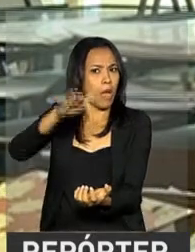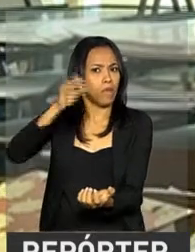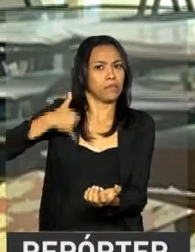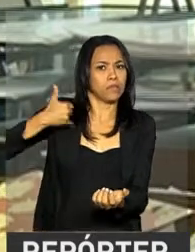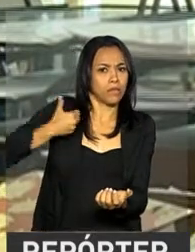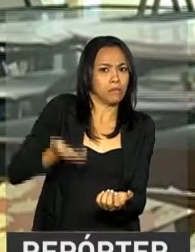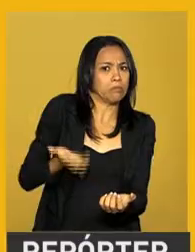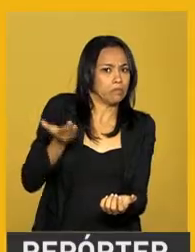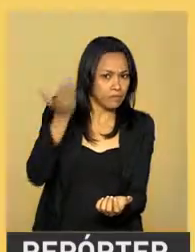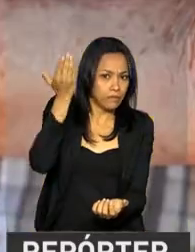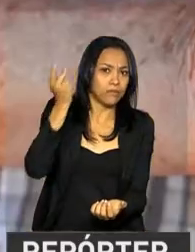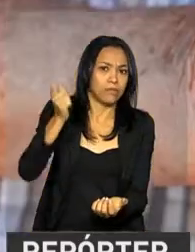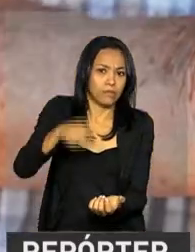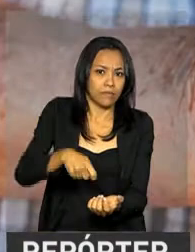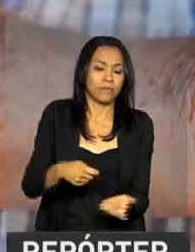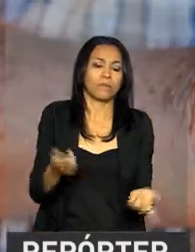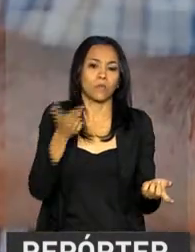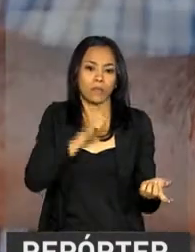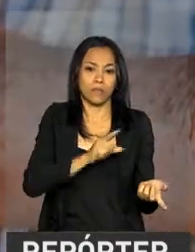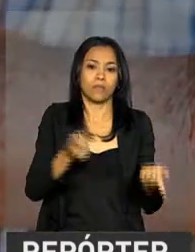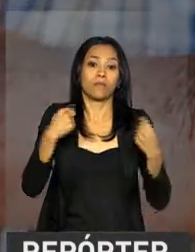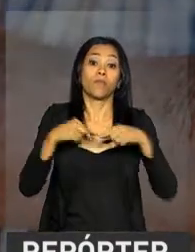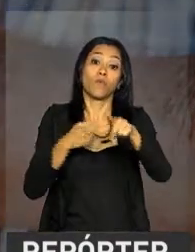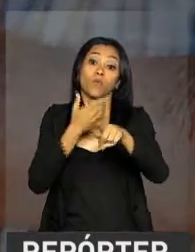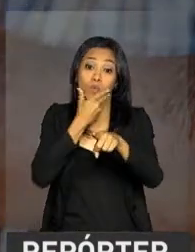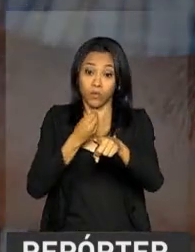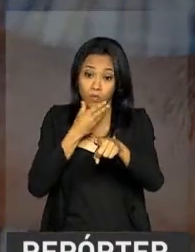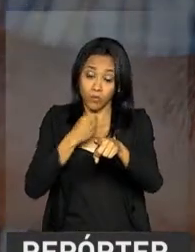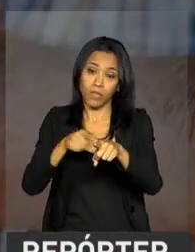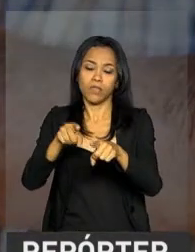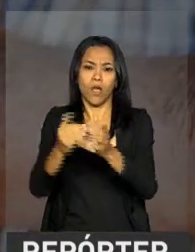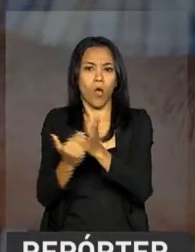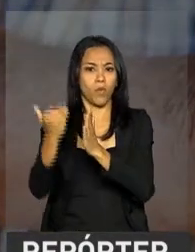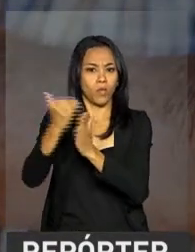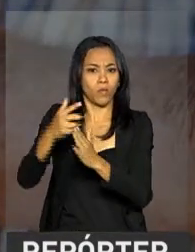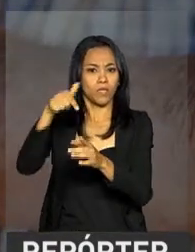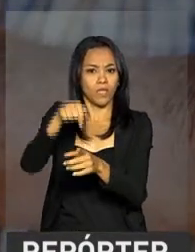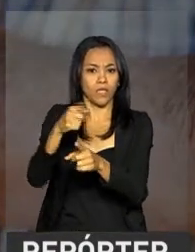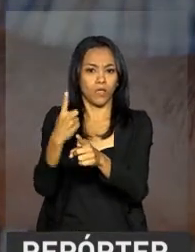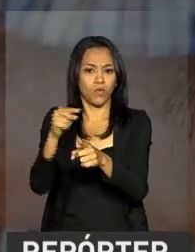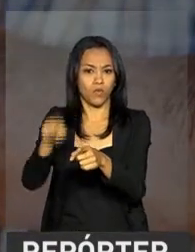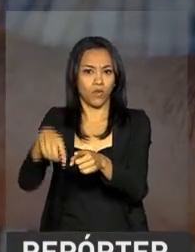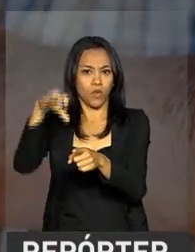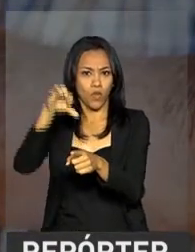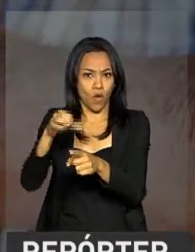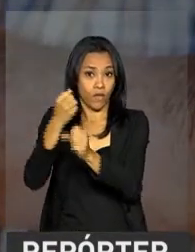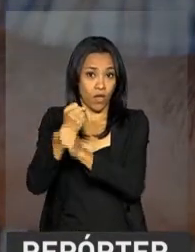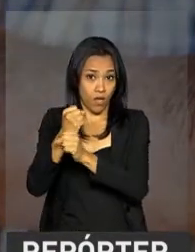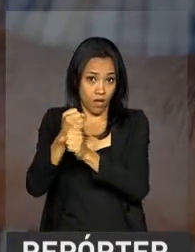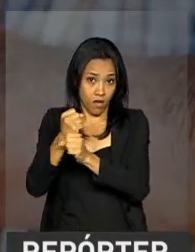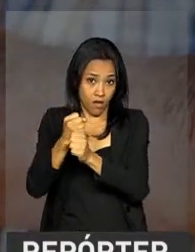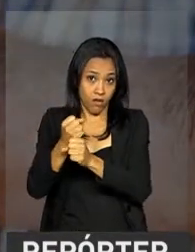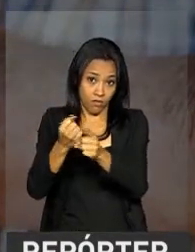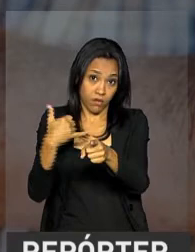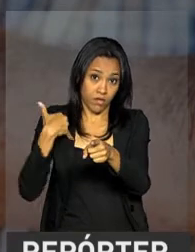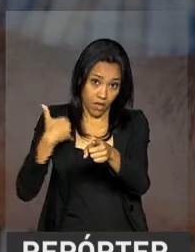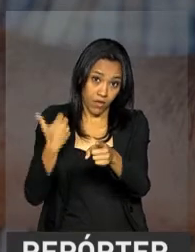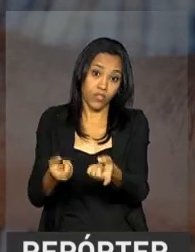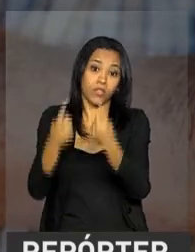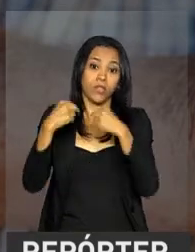avançadas a expectativa de vida dos homens aumentou de 71,9 anos em 2015